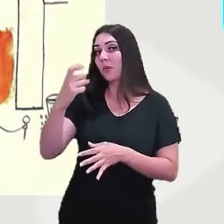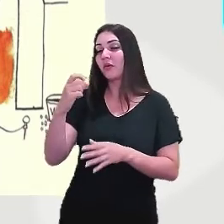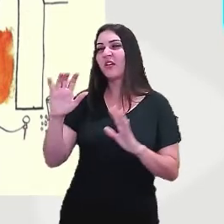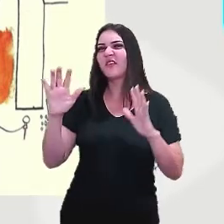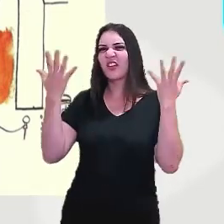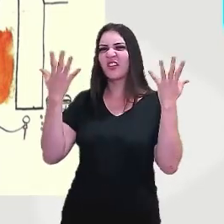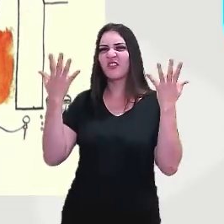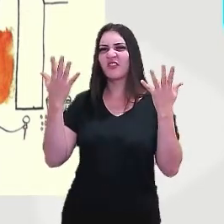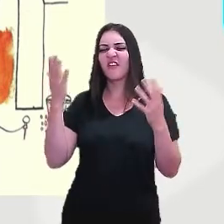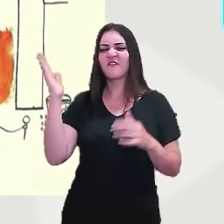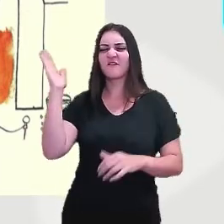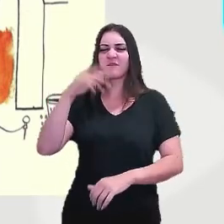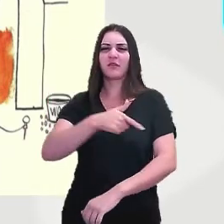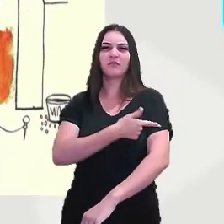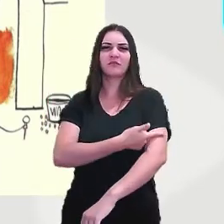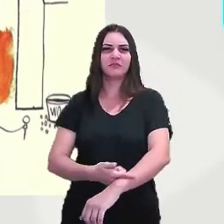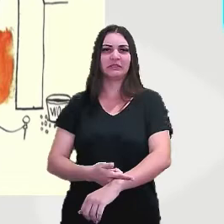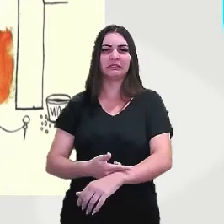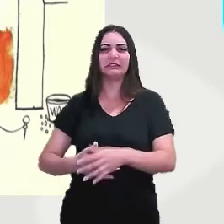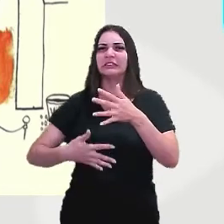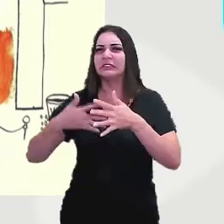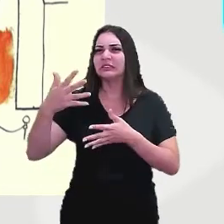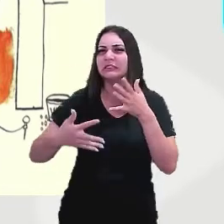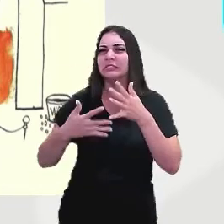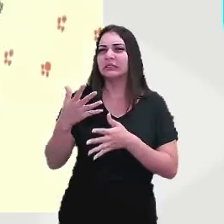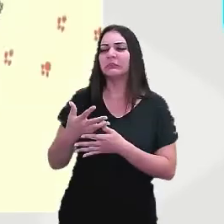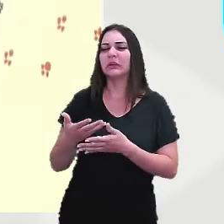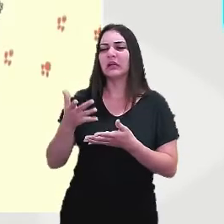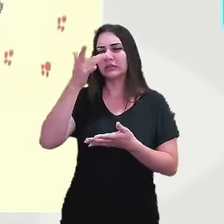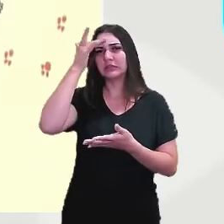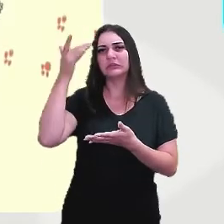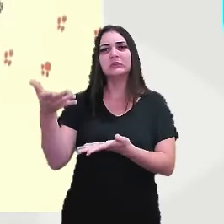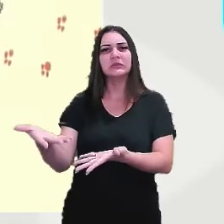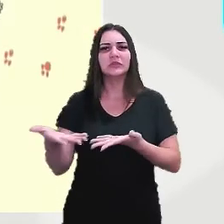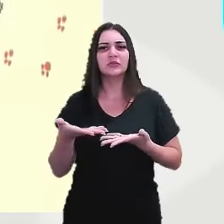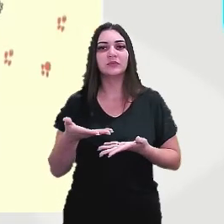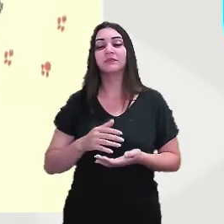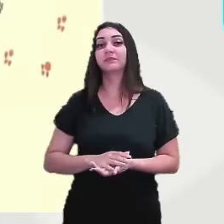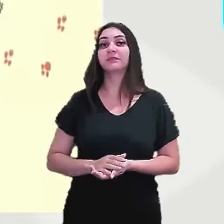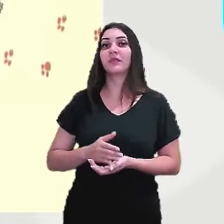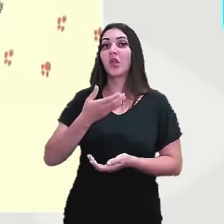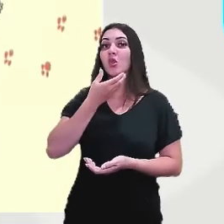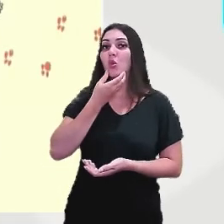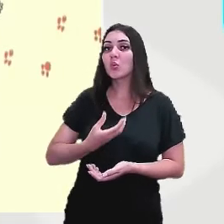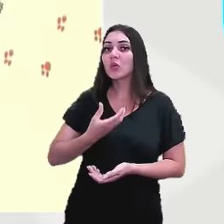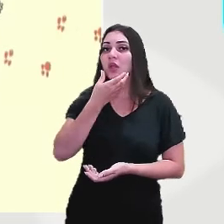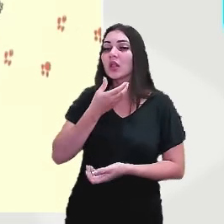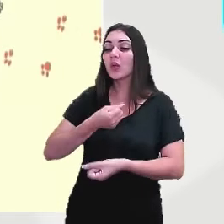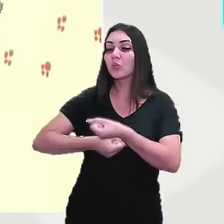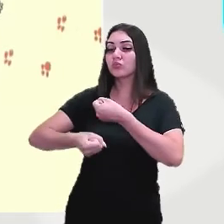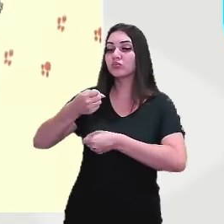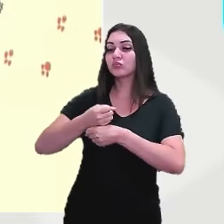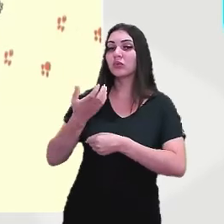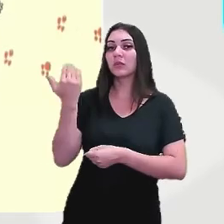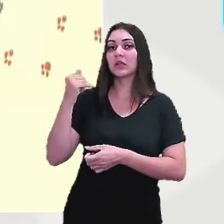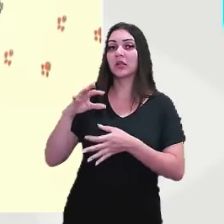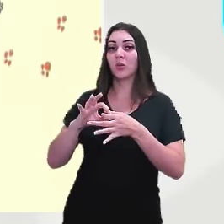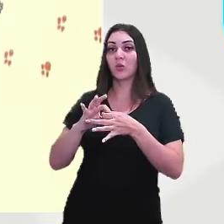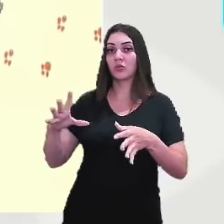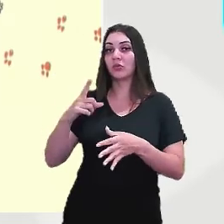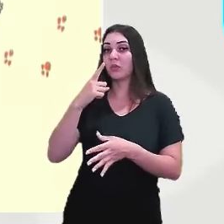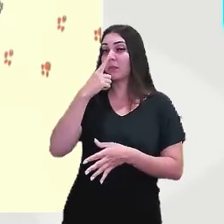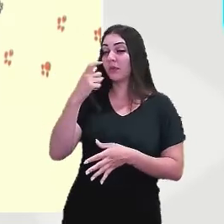de educação e incomoda os convidados. No Natal do ano passado, o Pum escapou